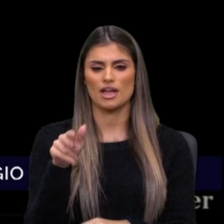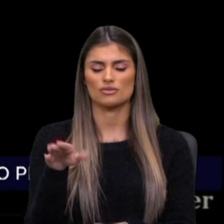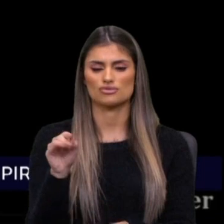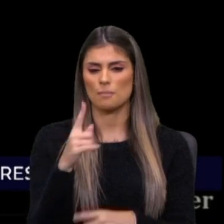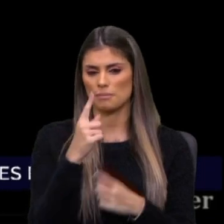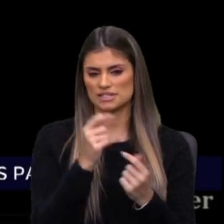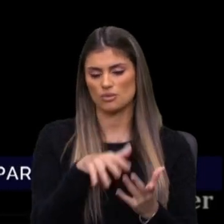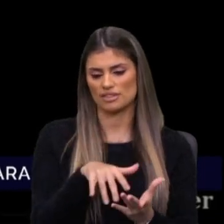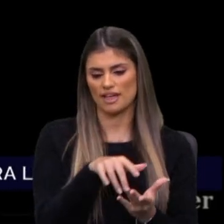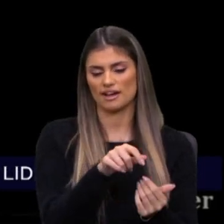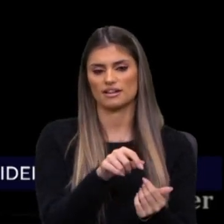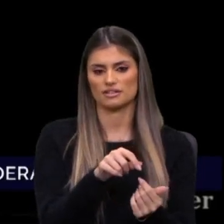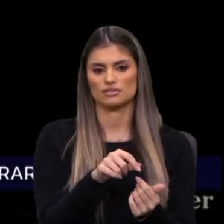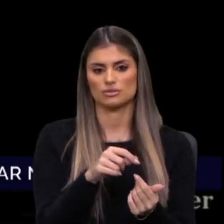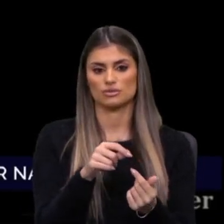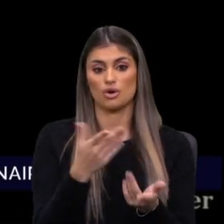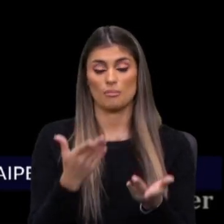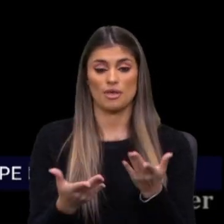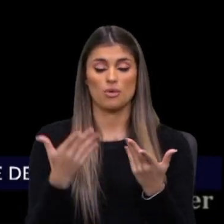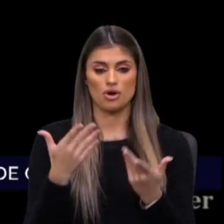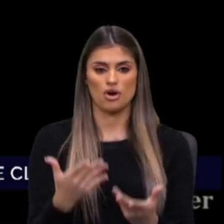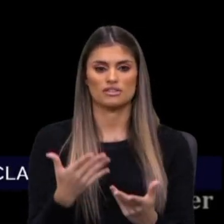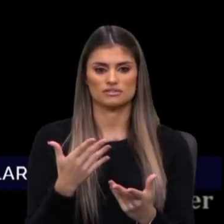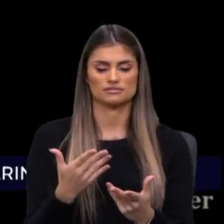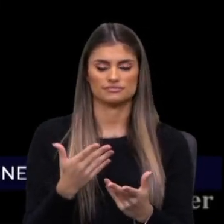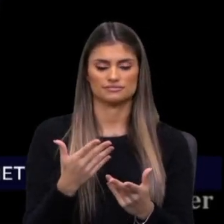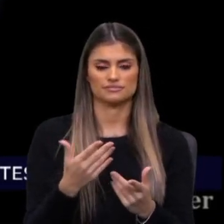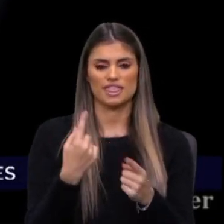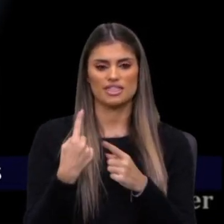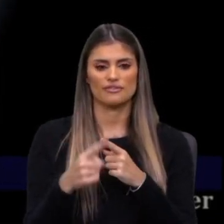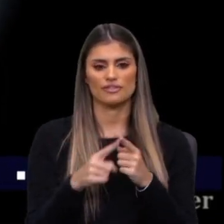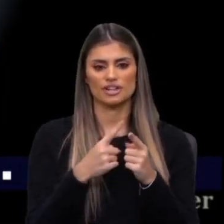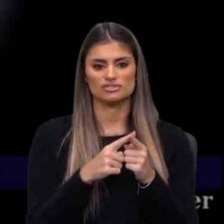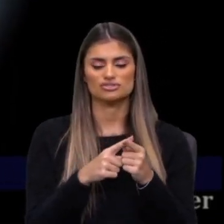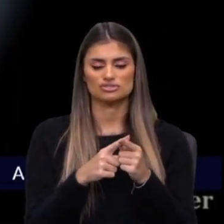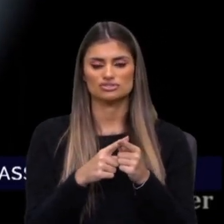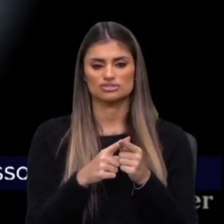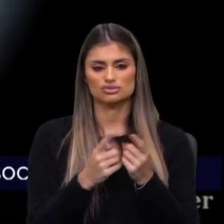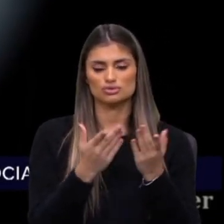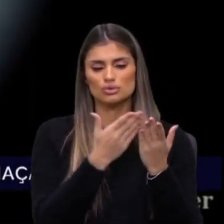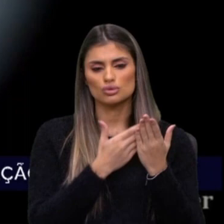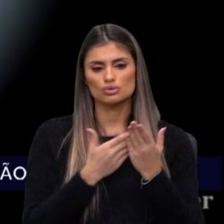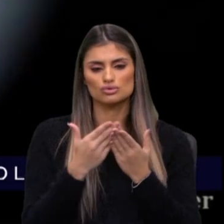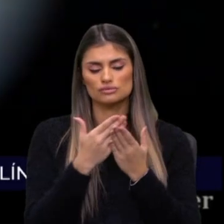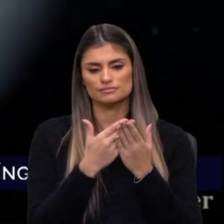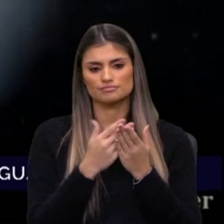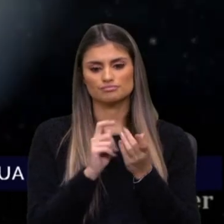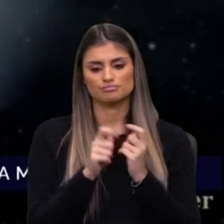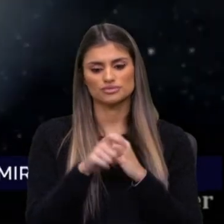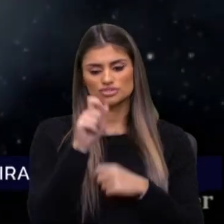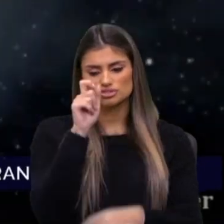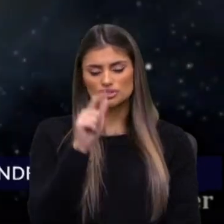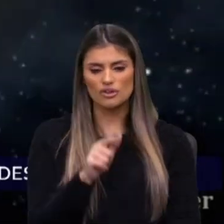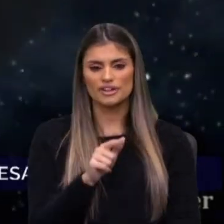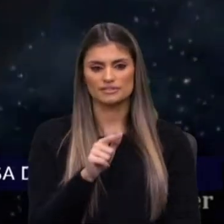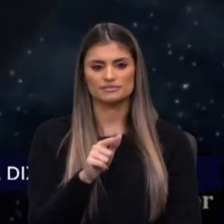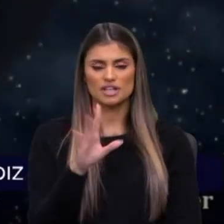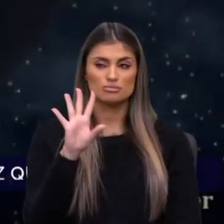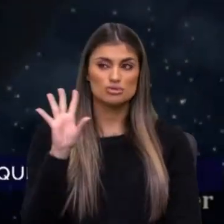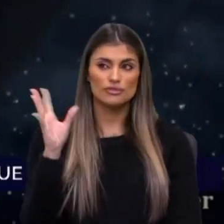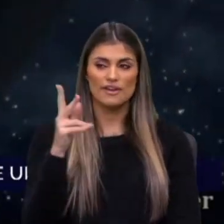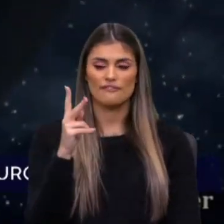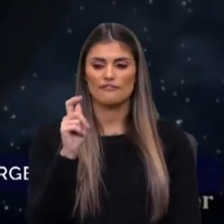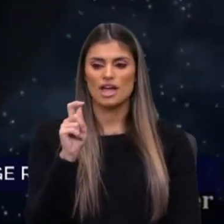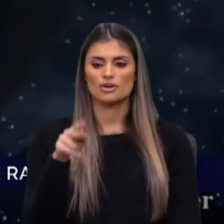com a Terra do que aquilo que é hoje? Eles fizeram várias simulações, modelaram a história da própria atmosfera de